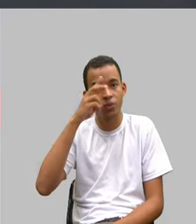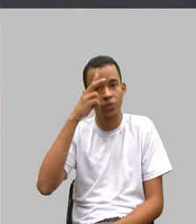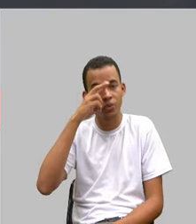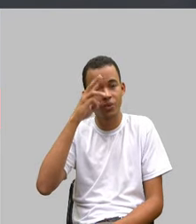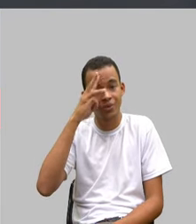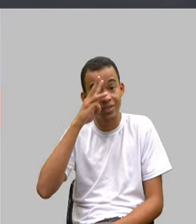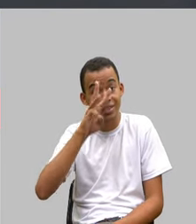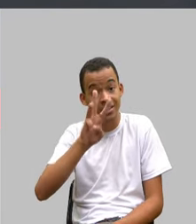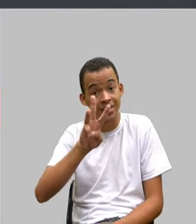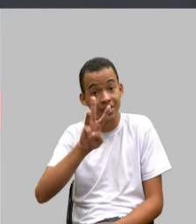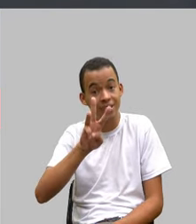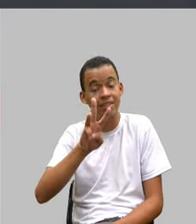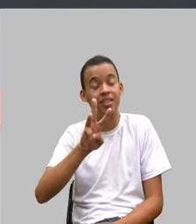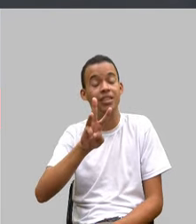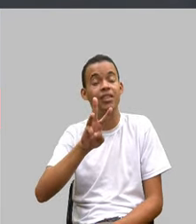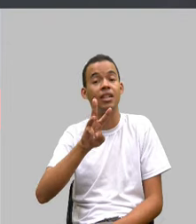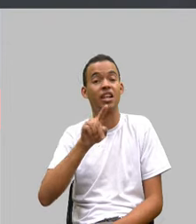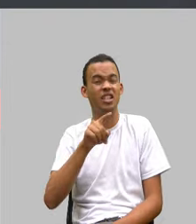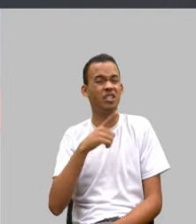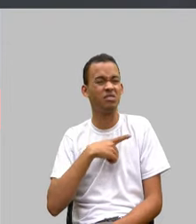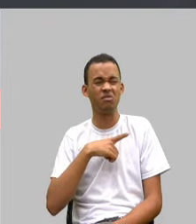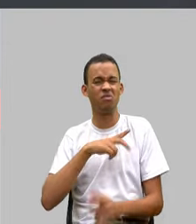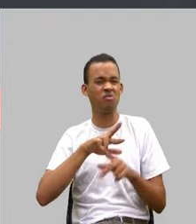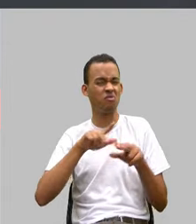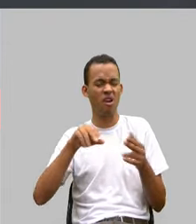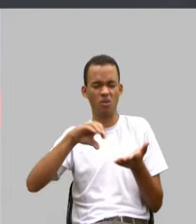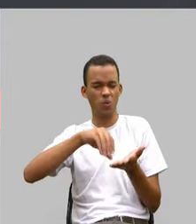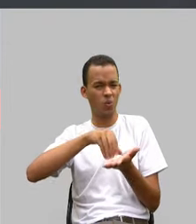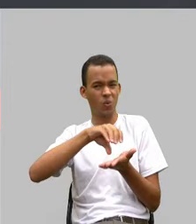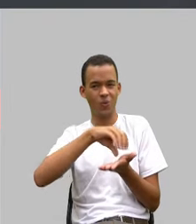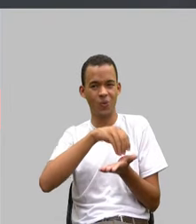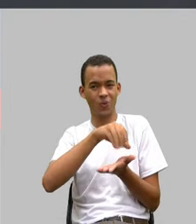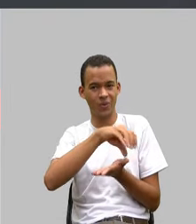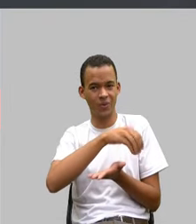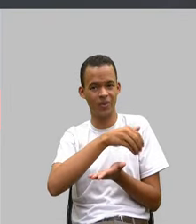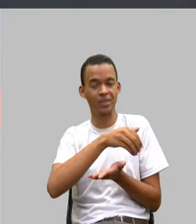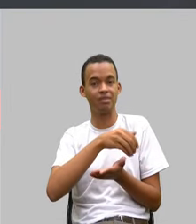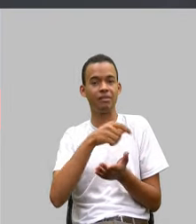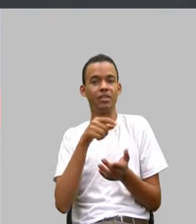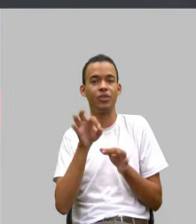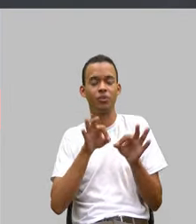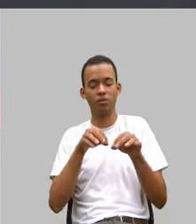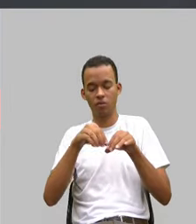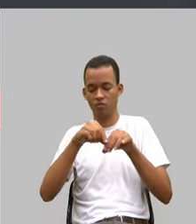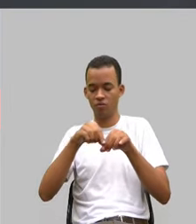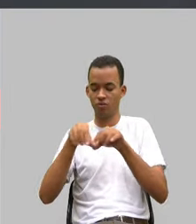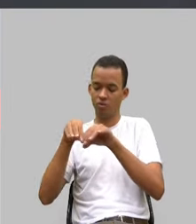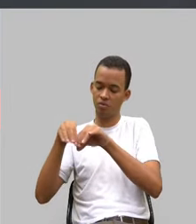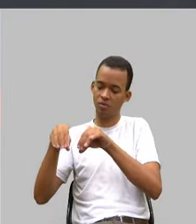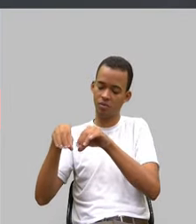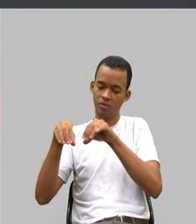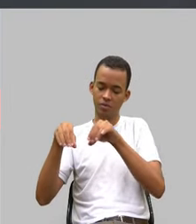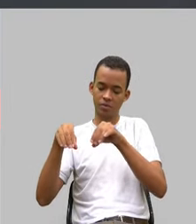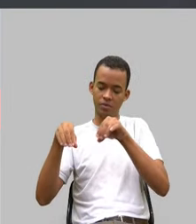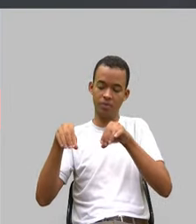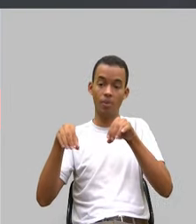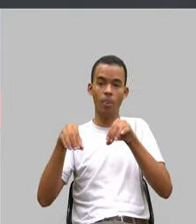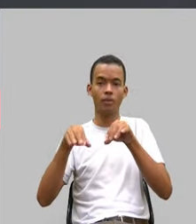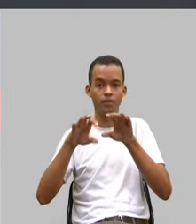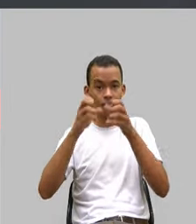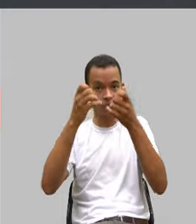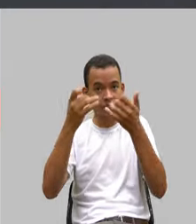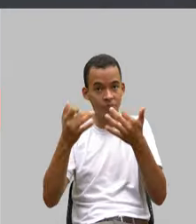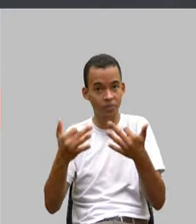Hot Wheels ele tinha muitos então ele fez uma fila de Hot Wheels para mim ele eu quero deixar claro aqui que ele